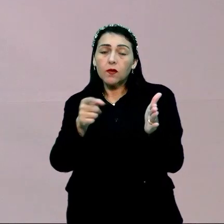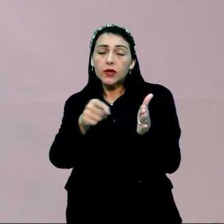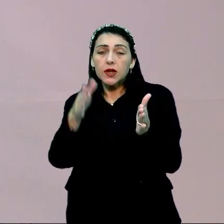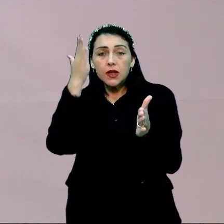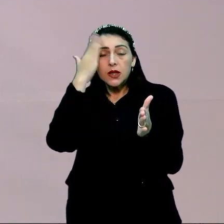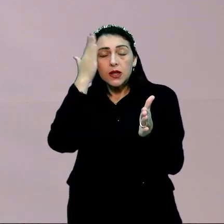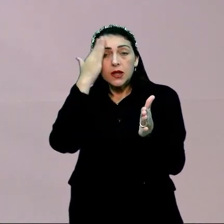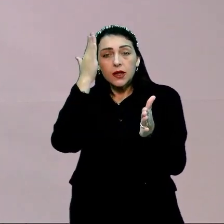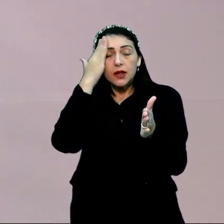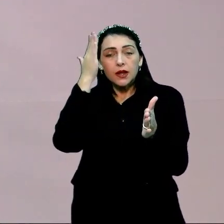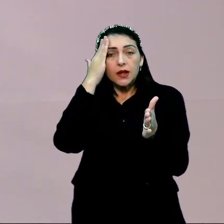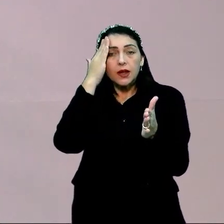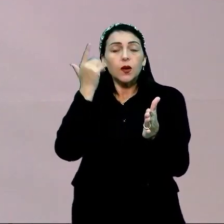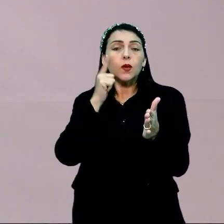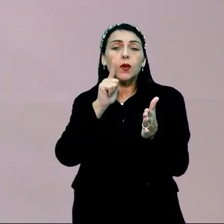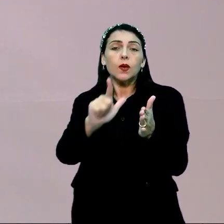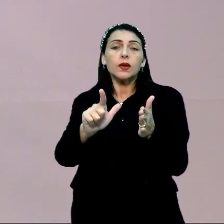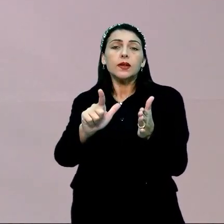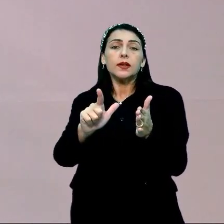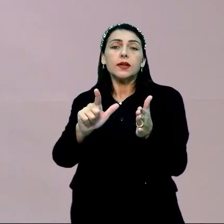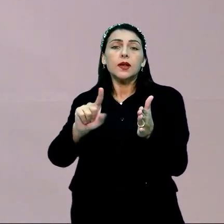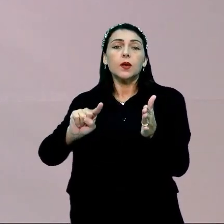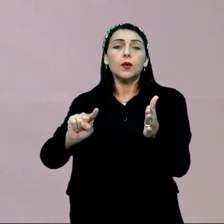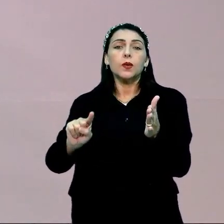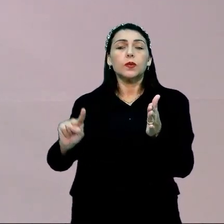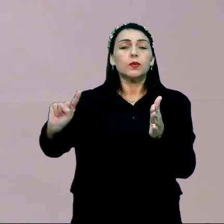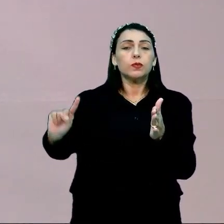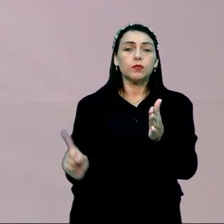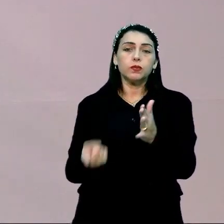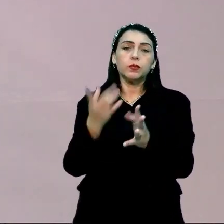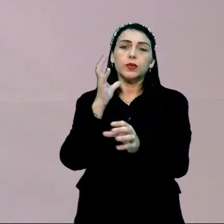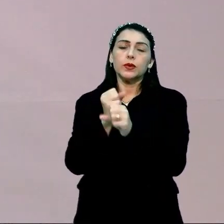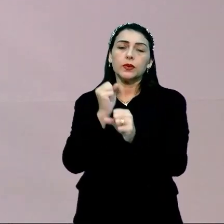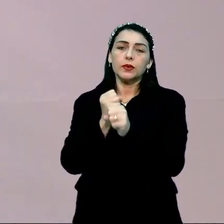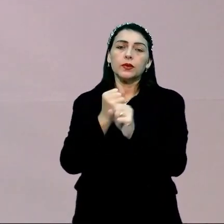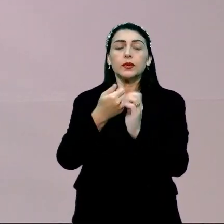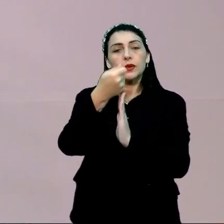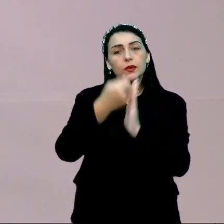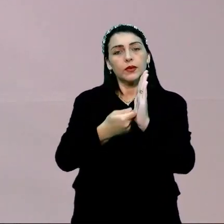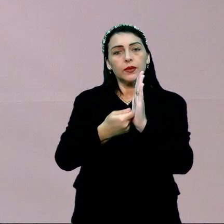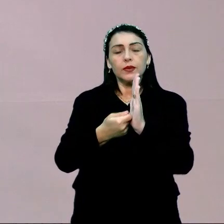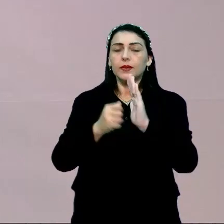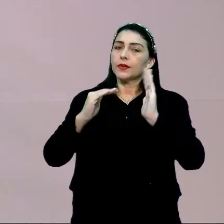entenda perfeitamente e você consiga alcançar o seu tão sonhado 1000 pontos na